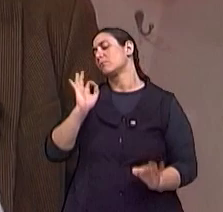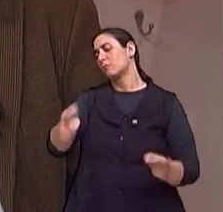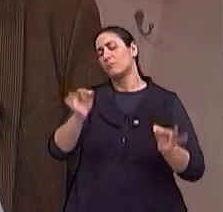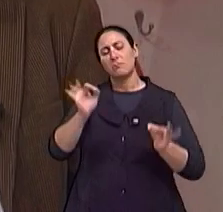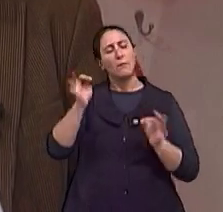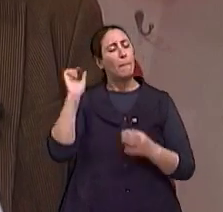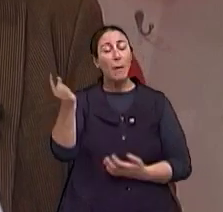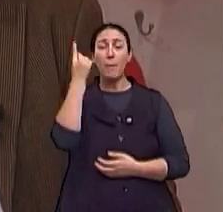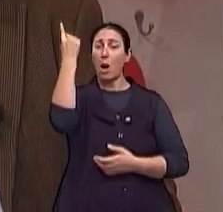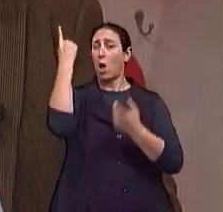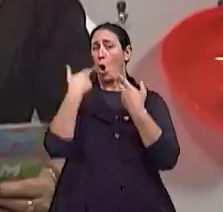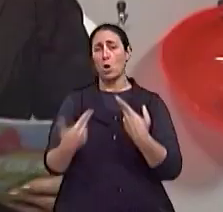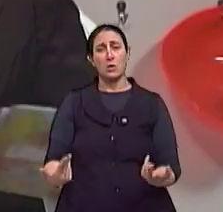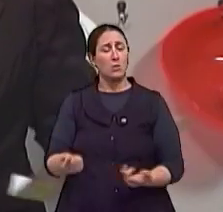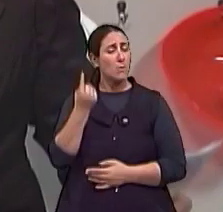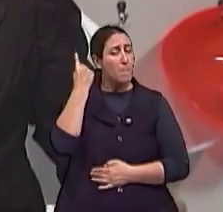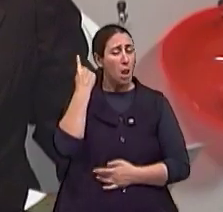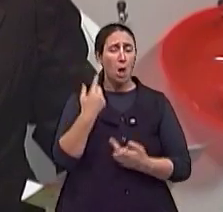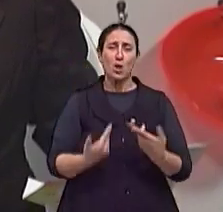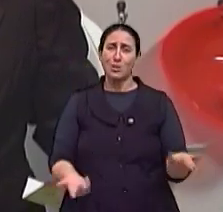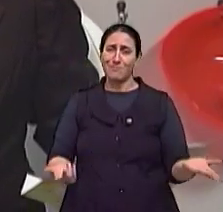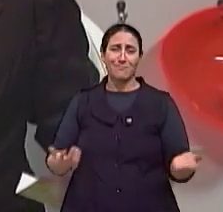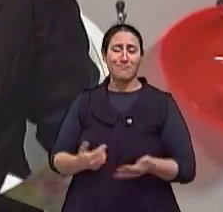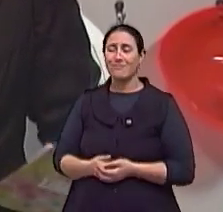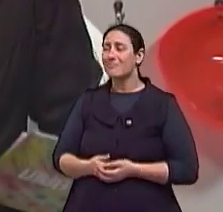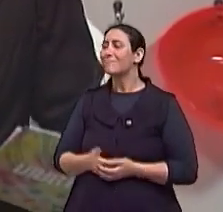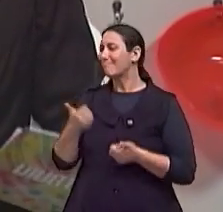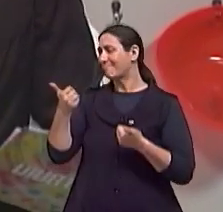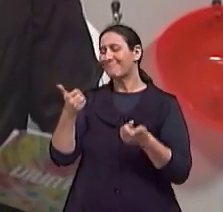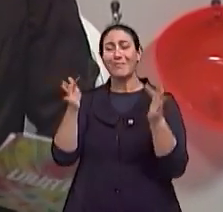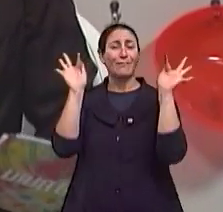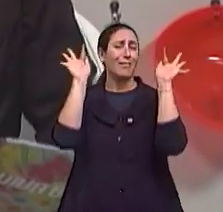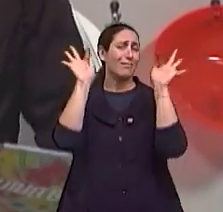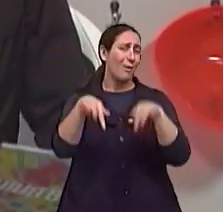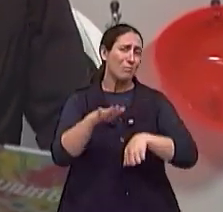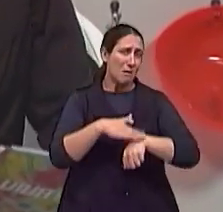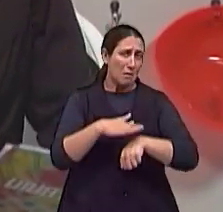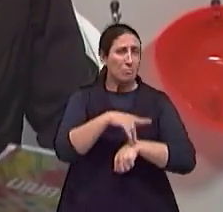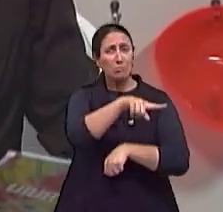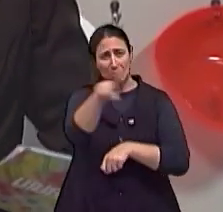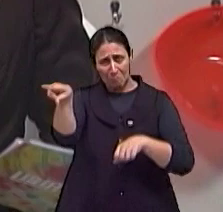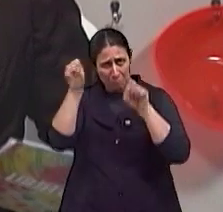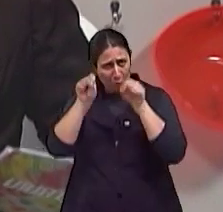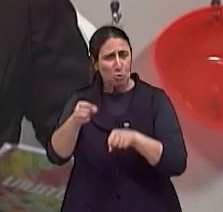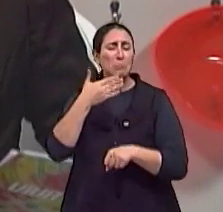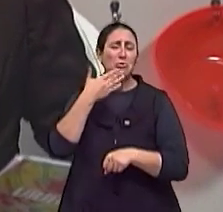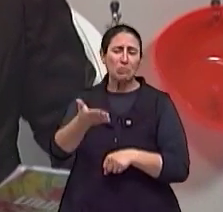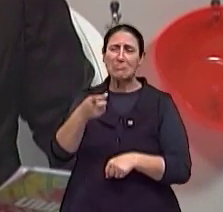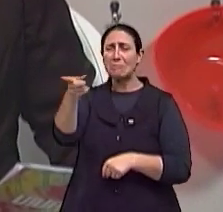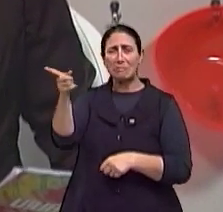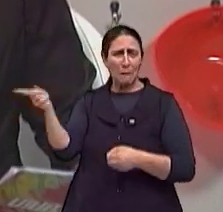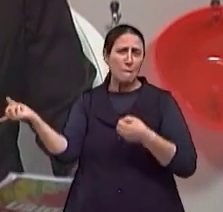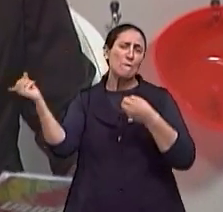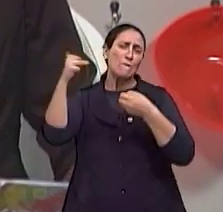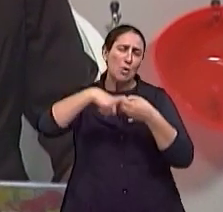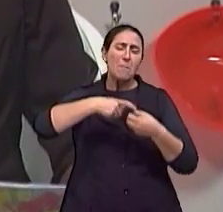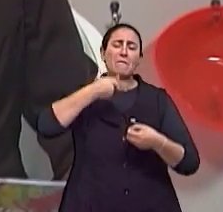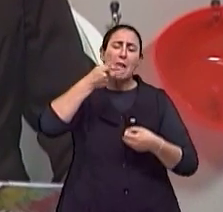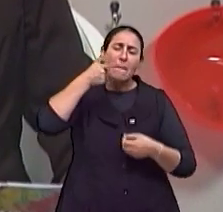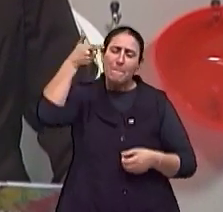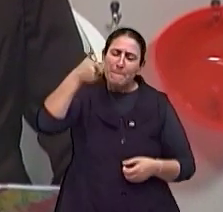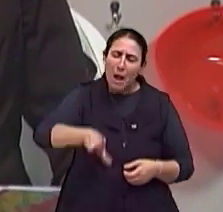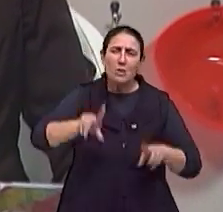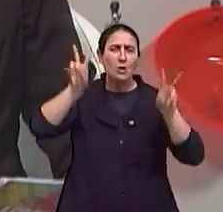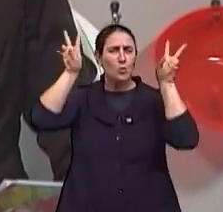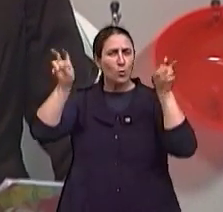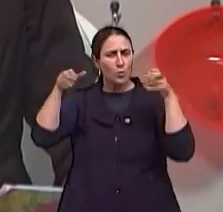É o primeiro passo, ok. Bom, nós terminamos o nosso tempo, não quer dizer que eles não voltem. Vocês pedindo, eles voltam para a gente falar mais